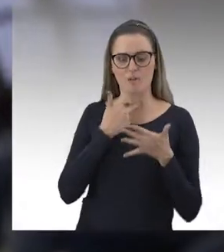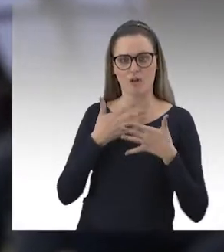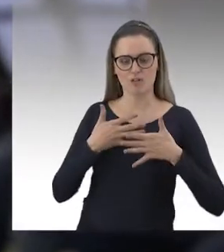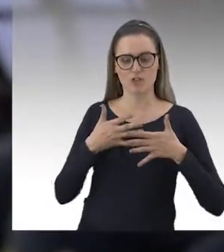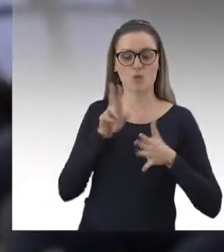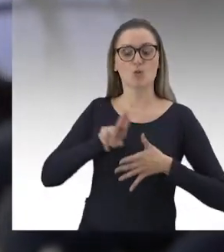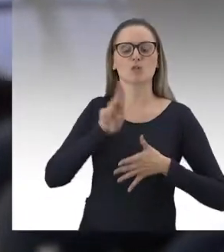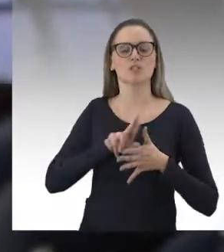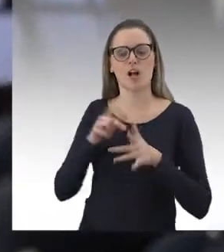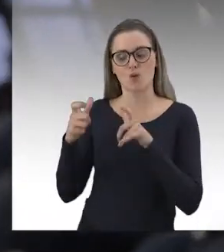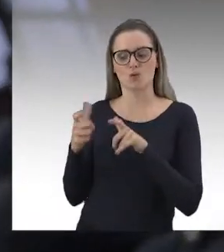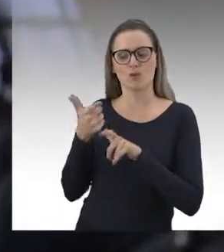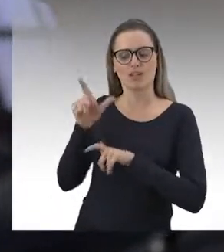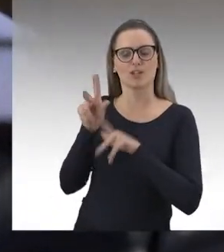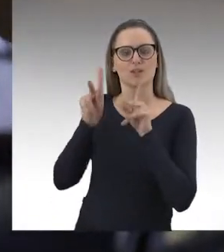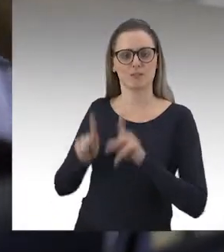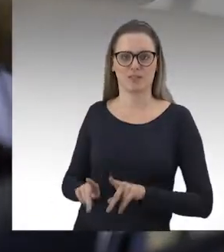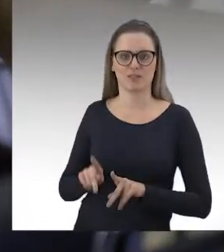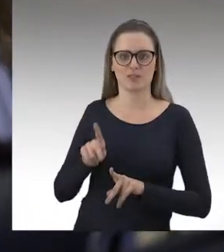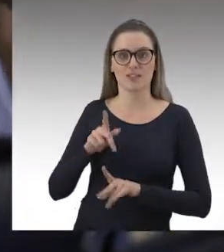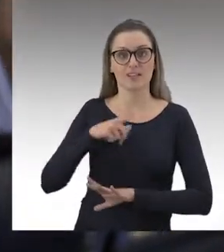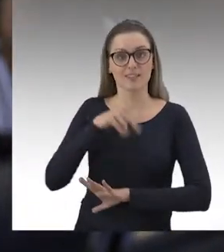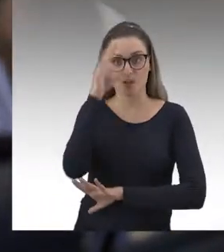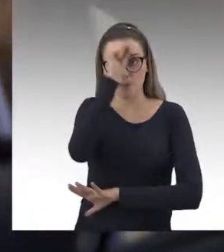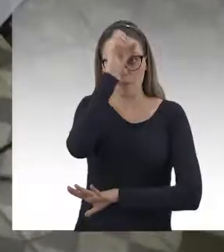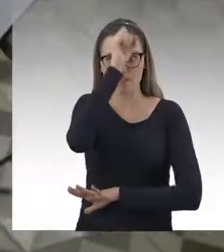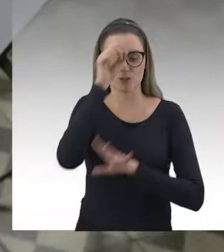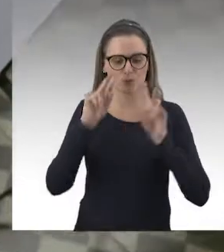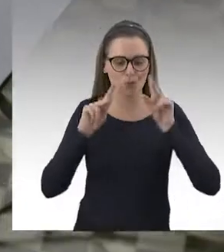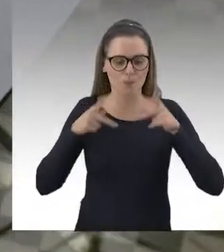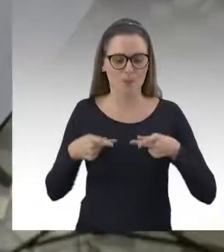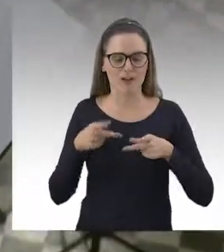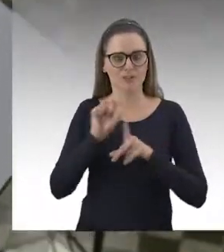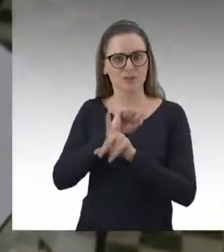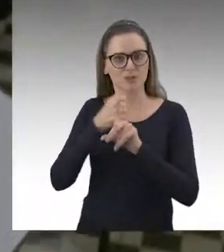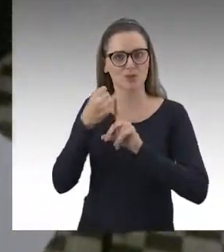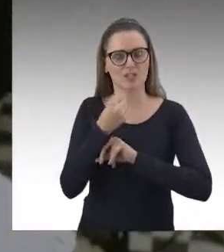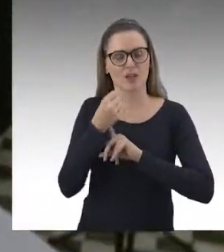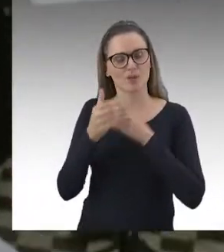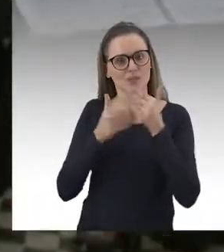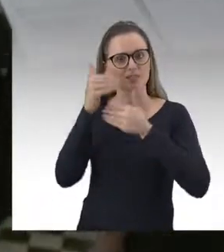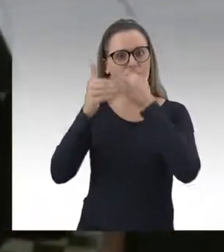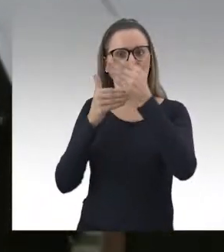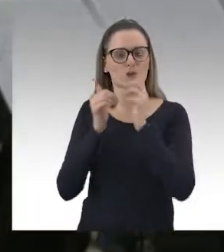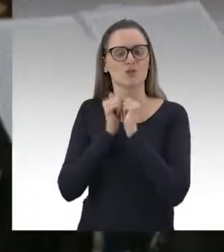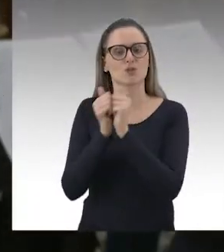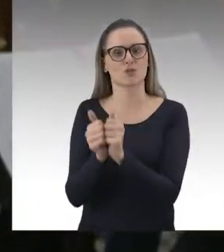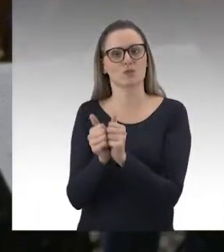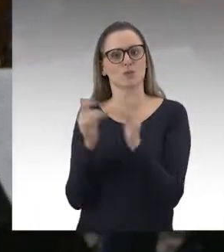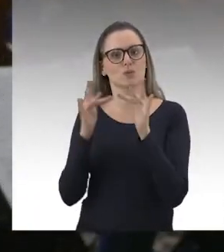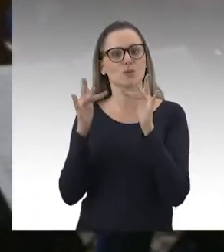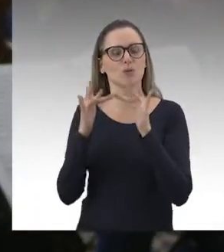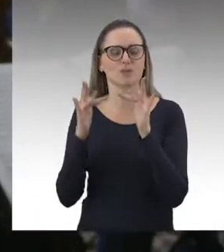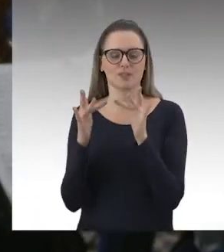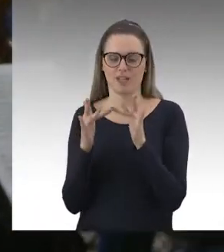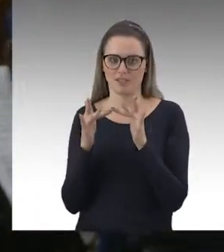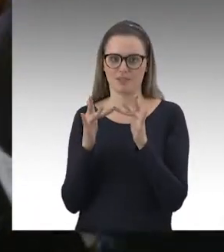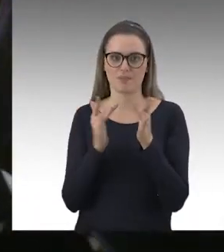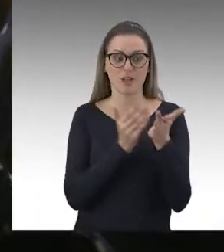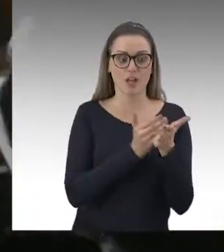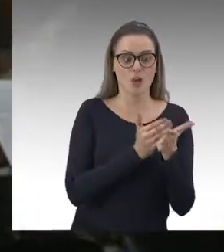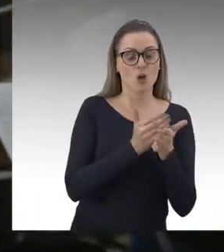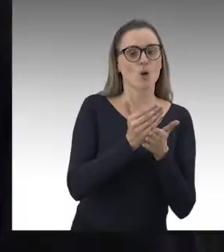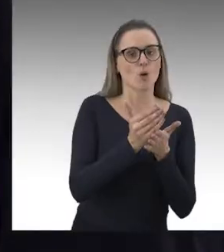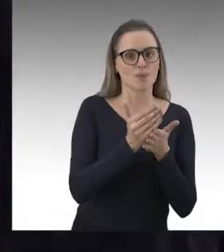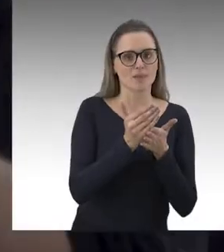cotovelos. Então, tem todo um aprendizado humano, social, que eles vão desenvolvendo. O que aconteceu? Eles começaram a